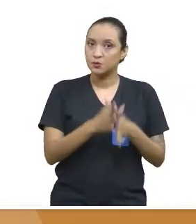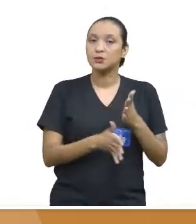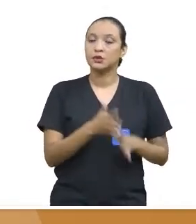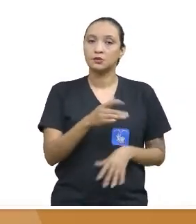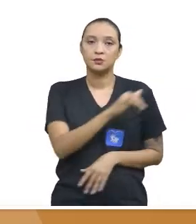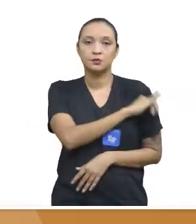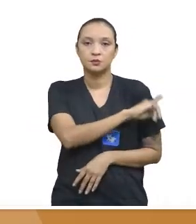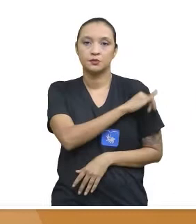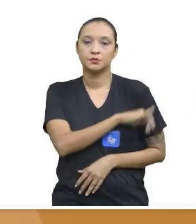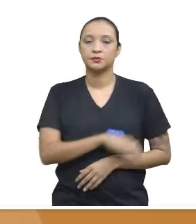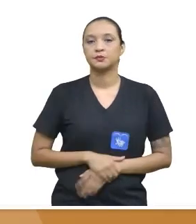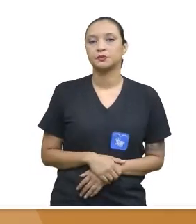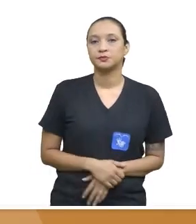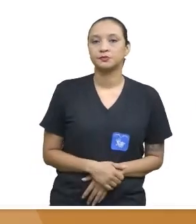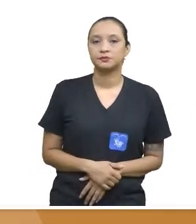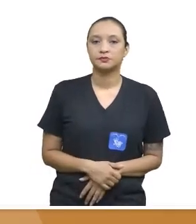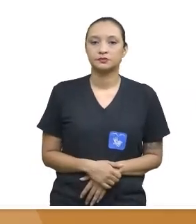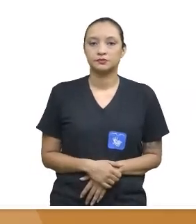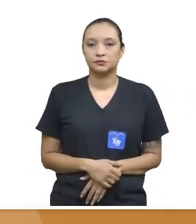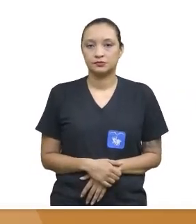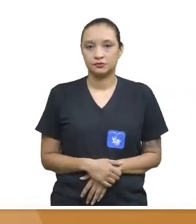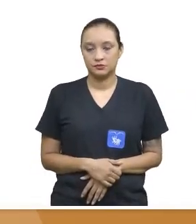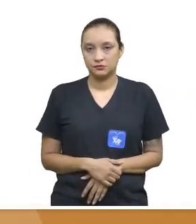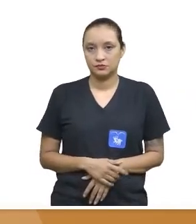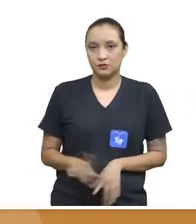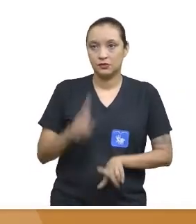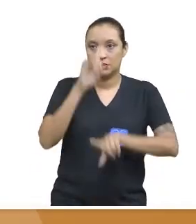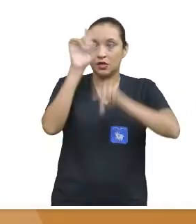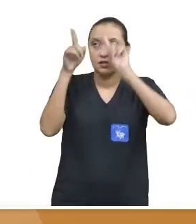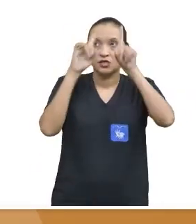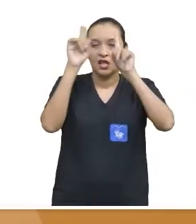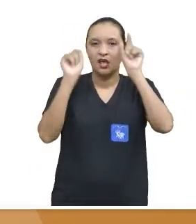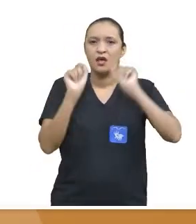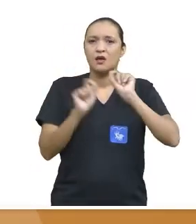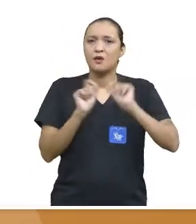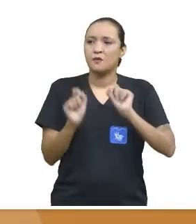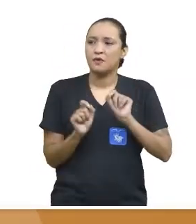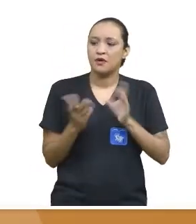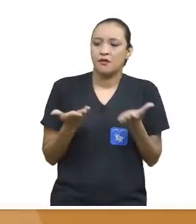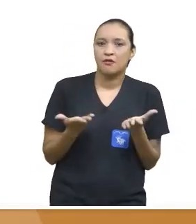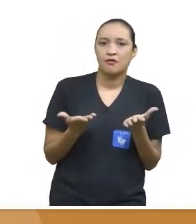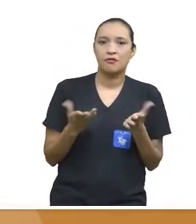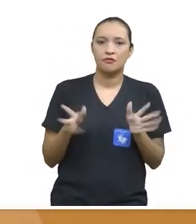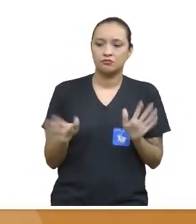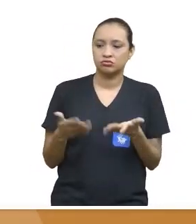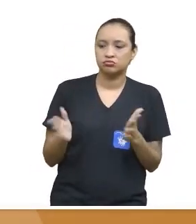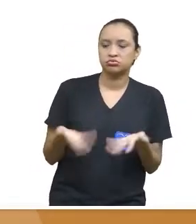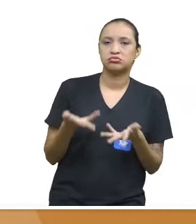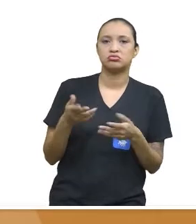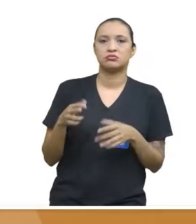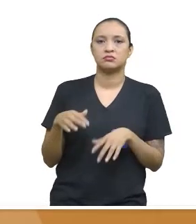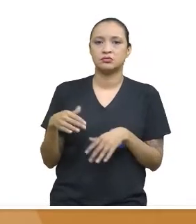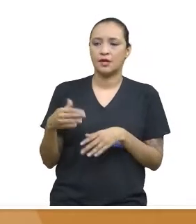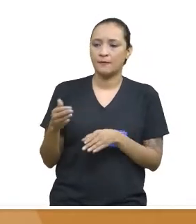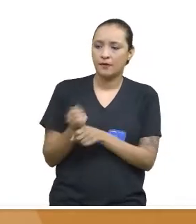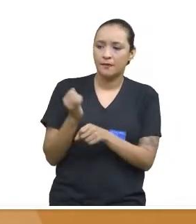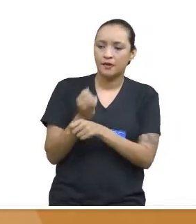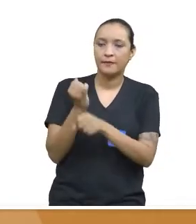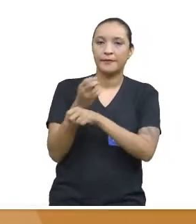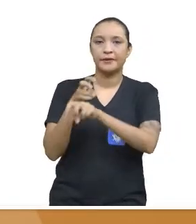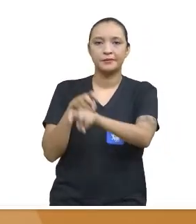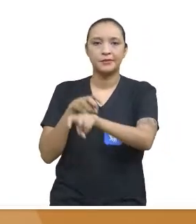esse discurso, ele trabalhava ali as suas ideias de reformas de base, que seria a reforma agrária, a